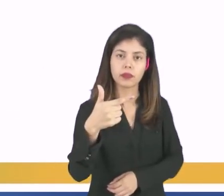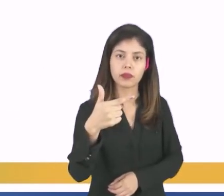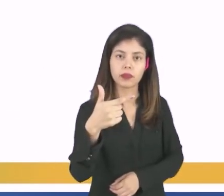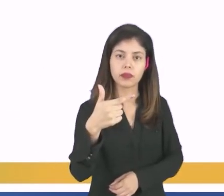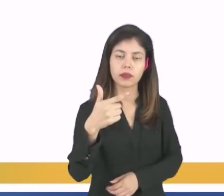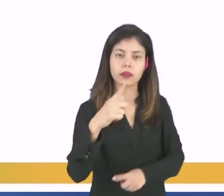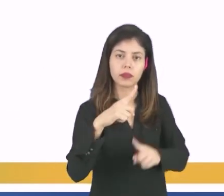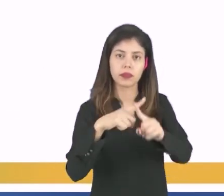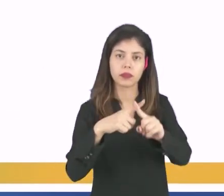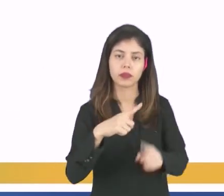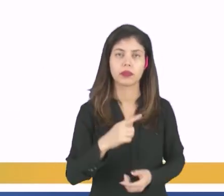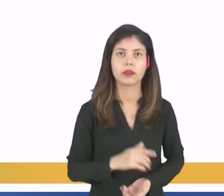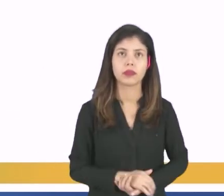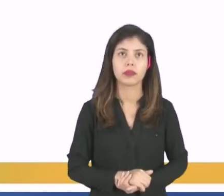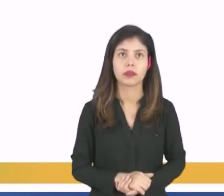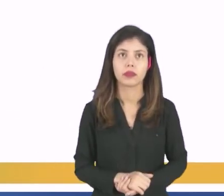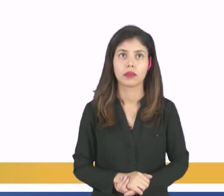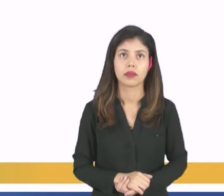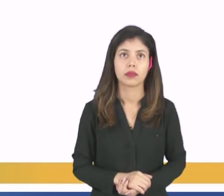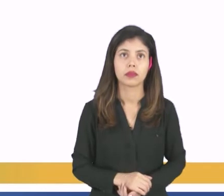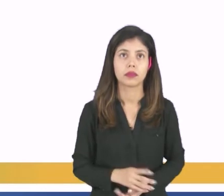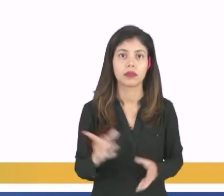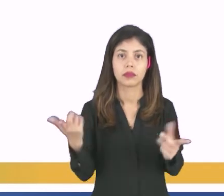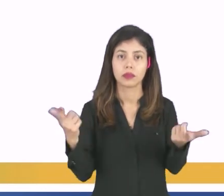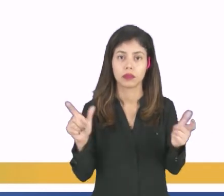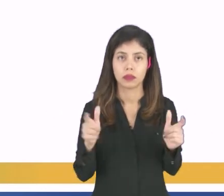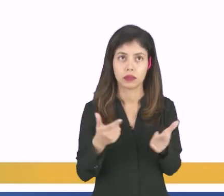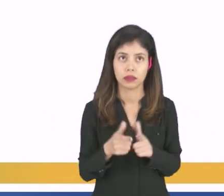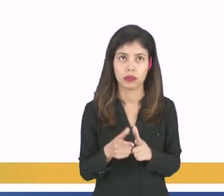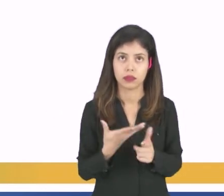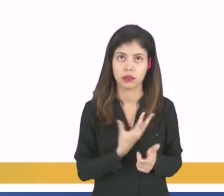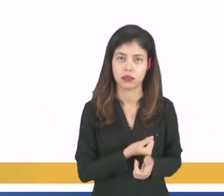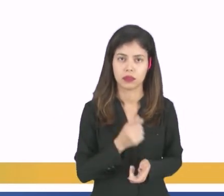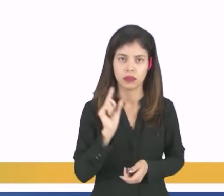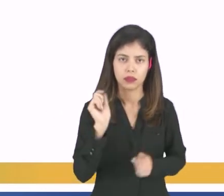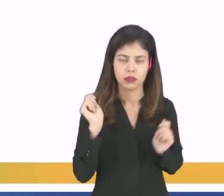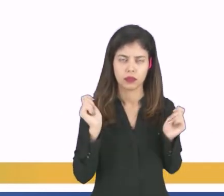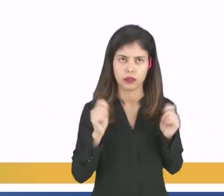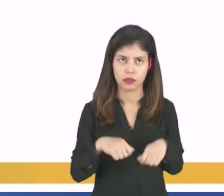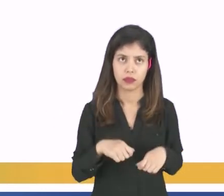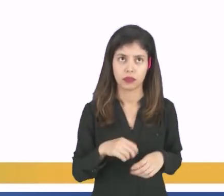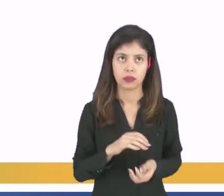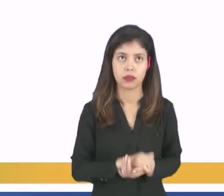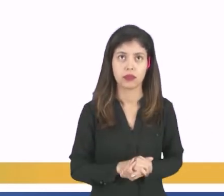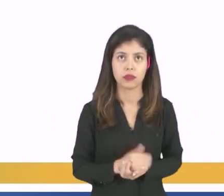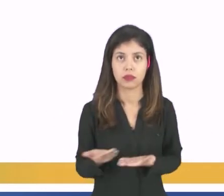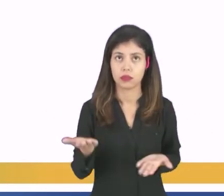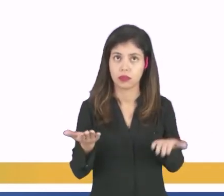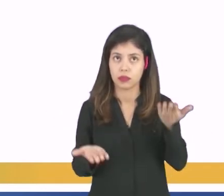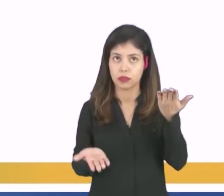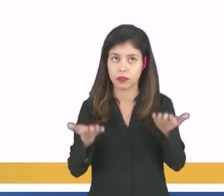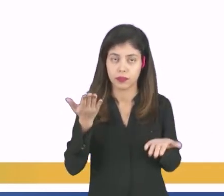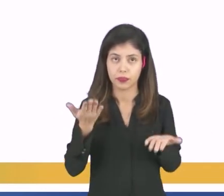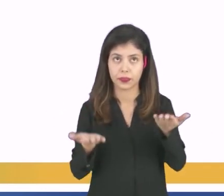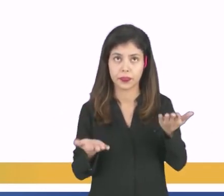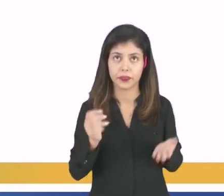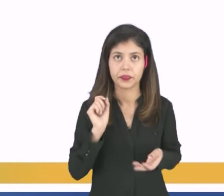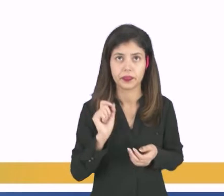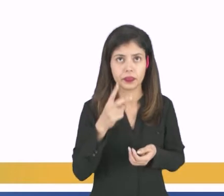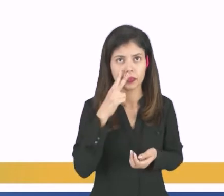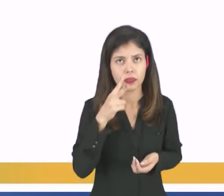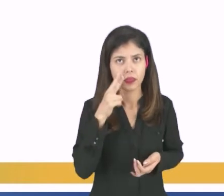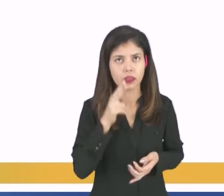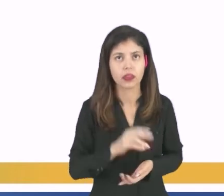reação química por 2 para que eles tenham o menor número possível. Então, a equação ela está balanceada. O que a gente